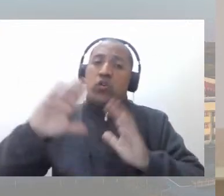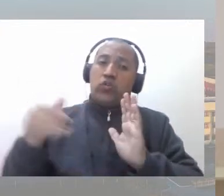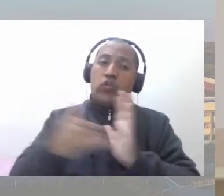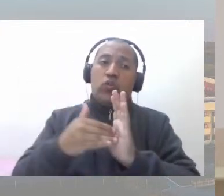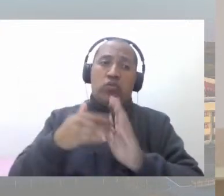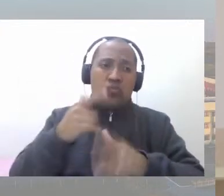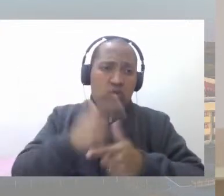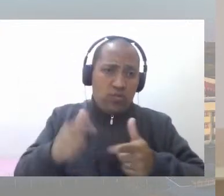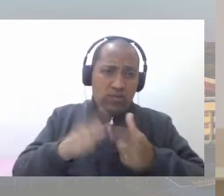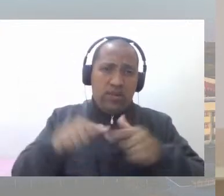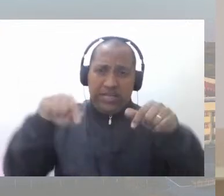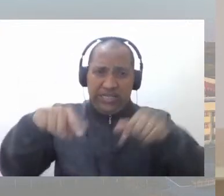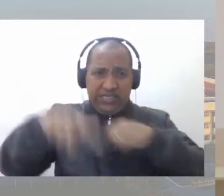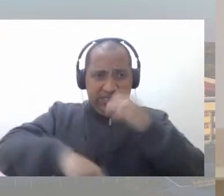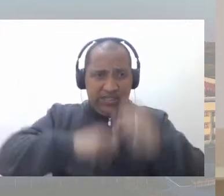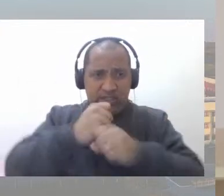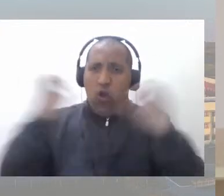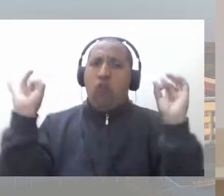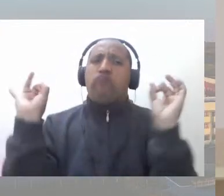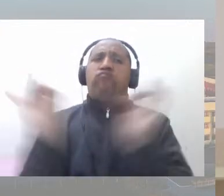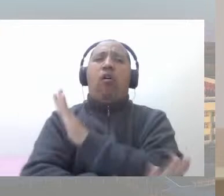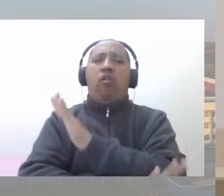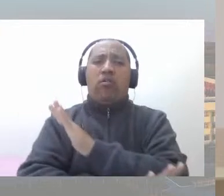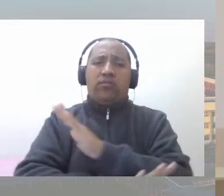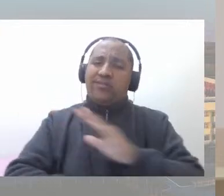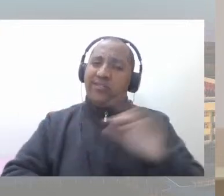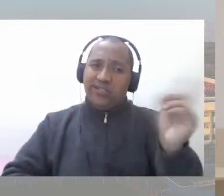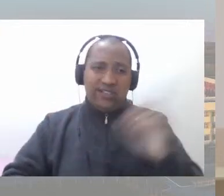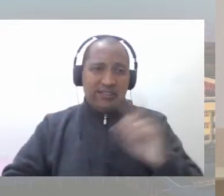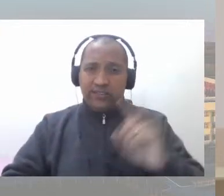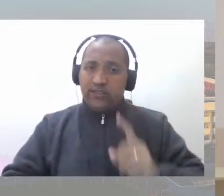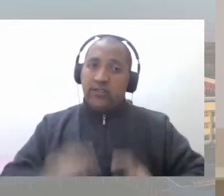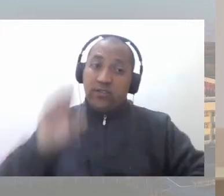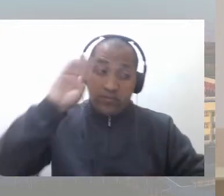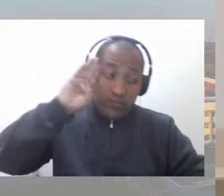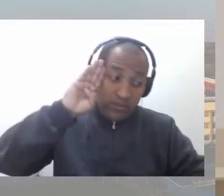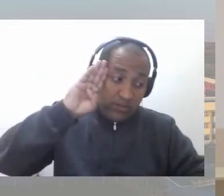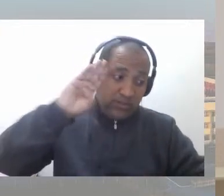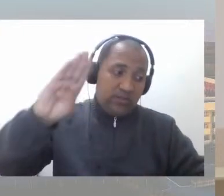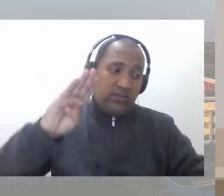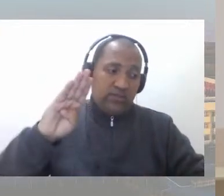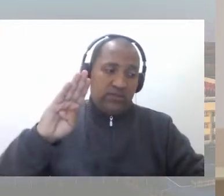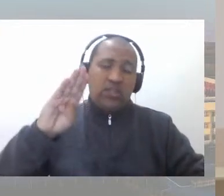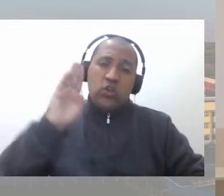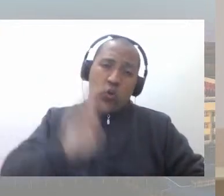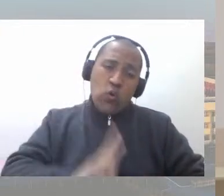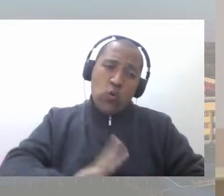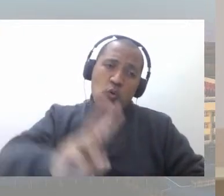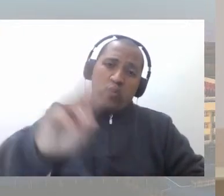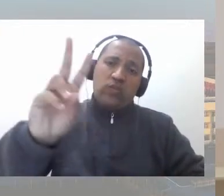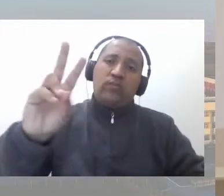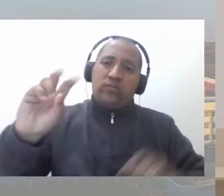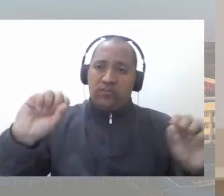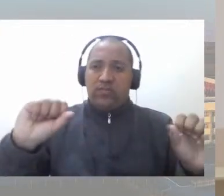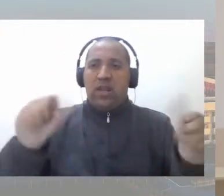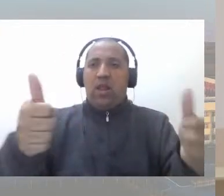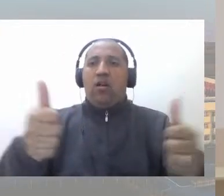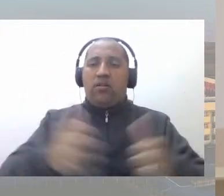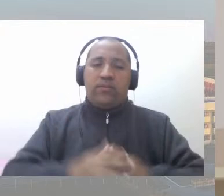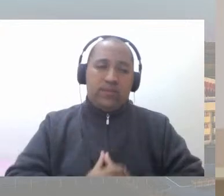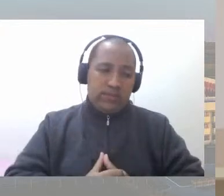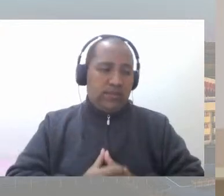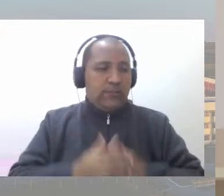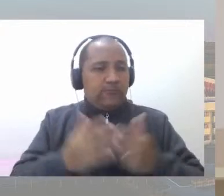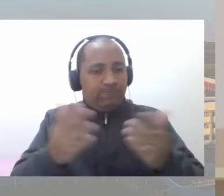esse ano. O que a gente tem que primar é pela continuidade da melhor forma. E,